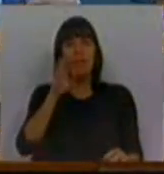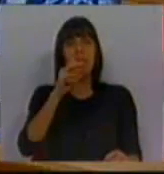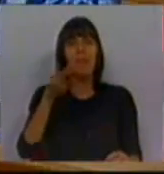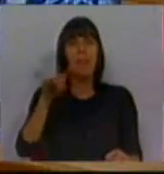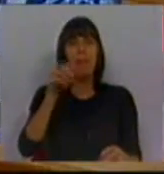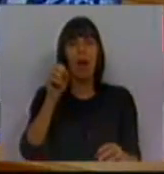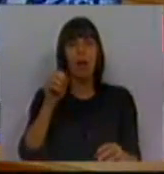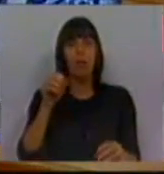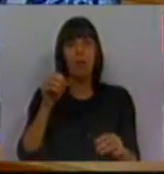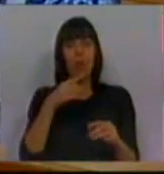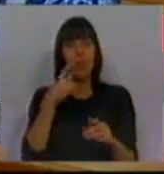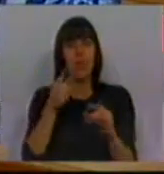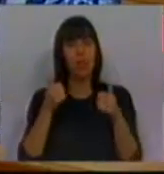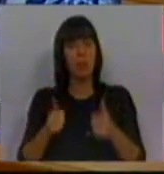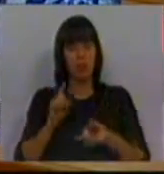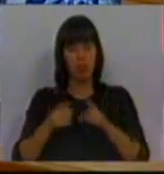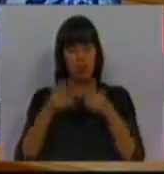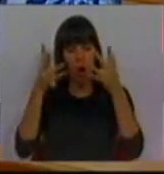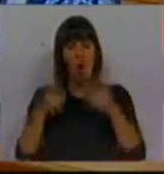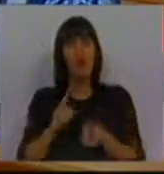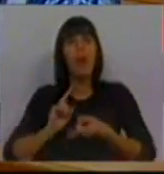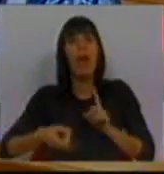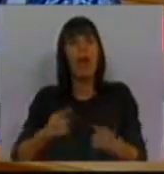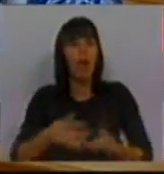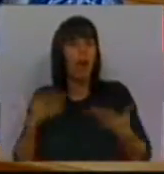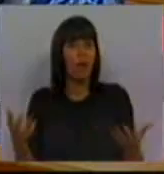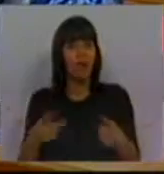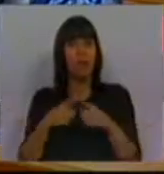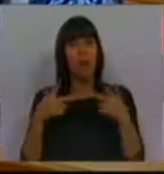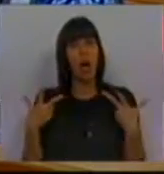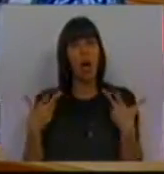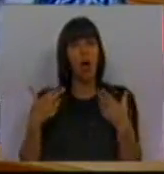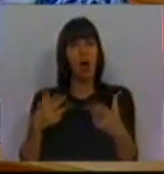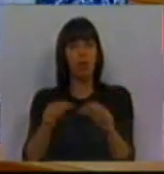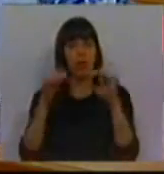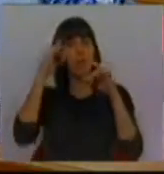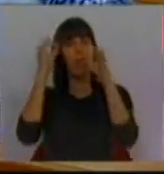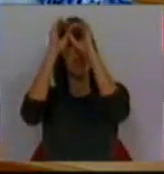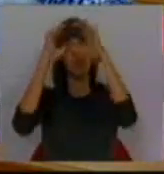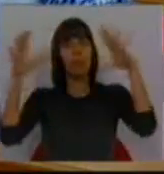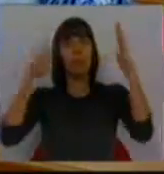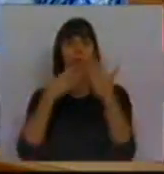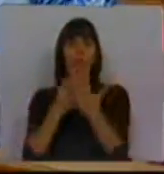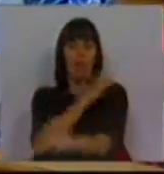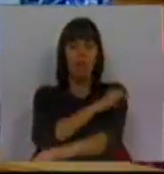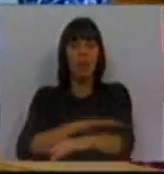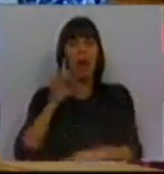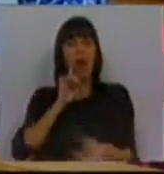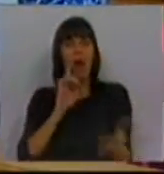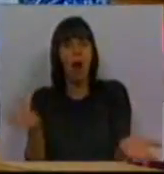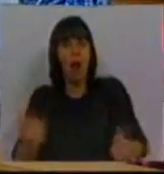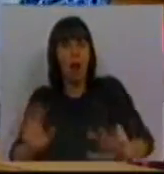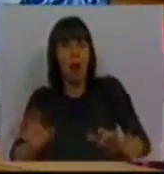Nova, e traduz bem aquilo que este orçamento é, é a austeridade como ideologia do empobrecimento e da